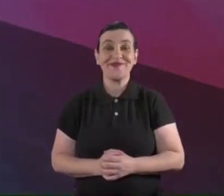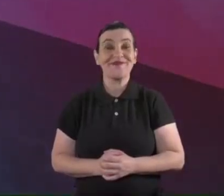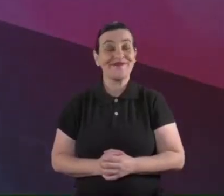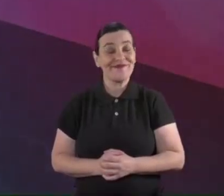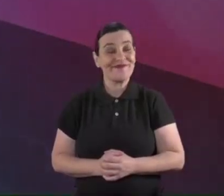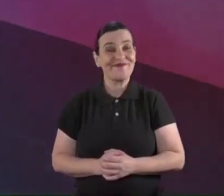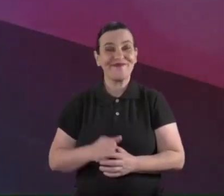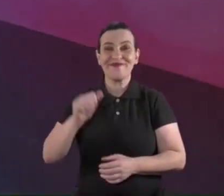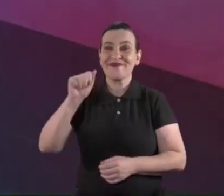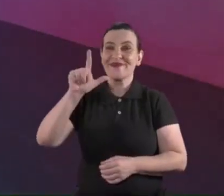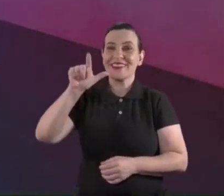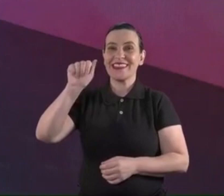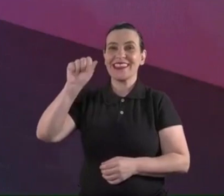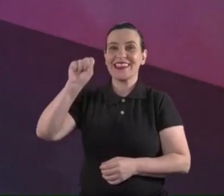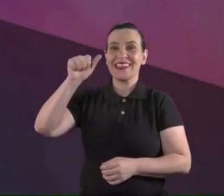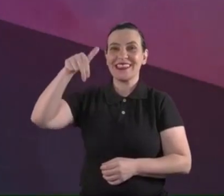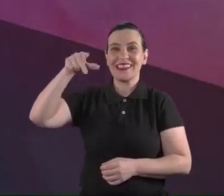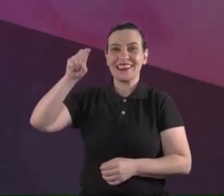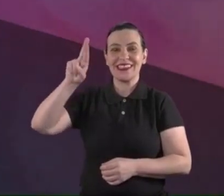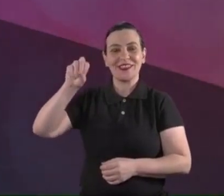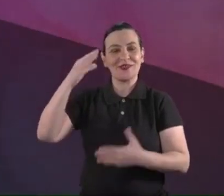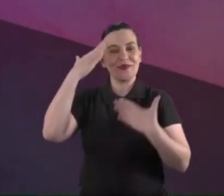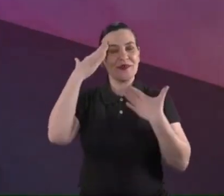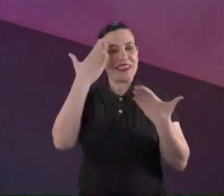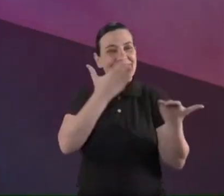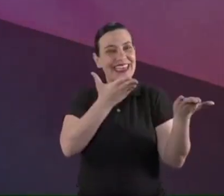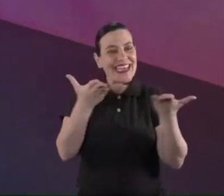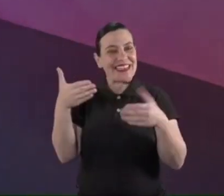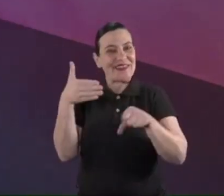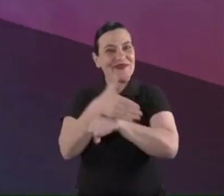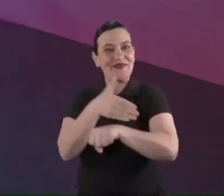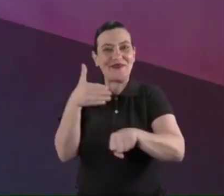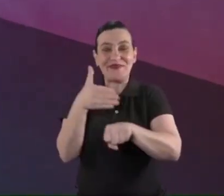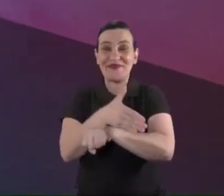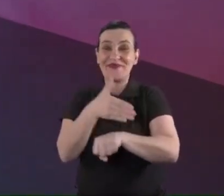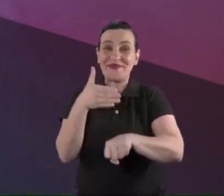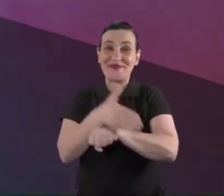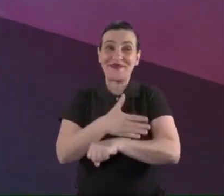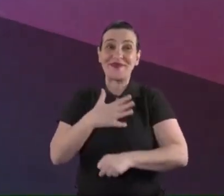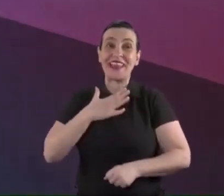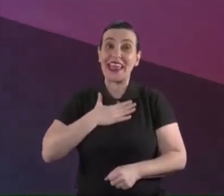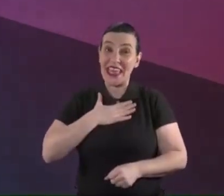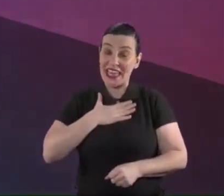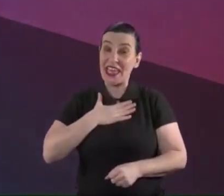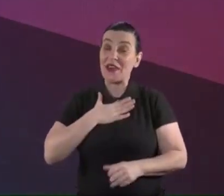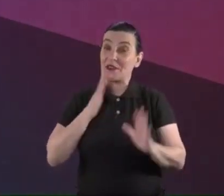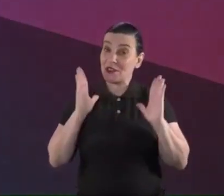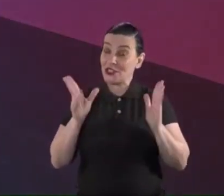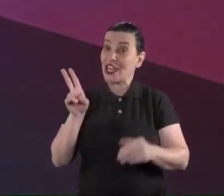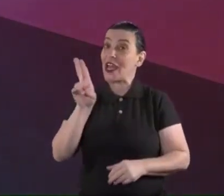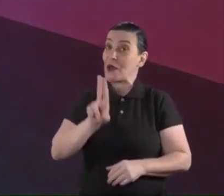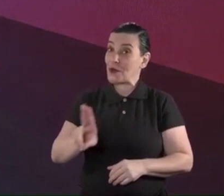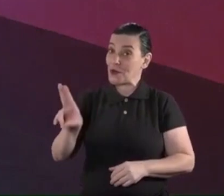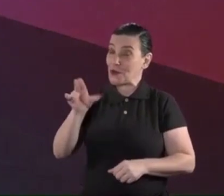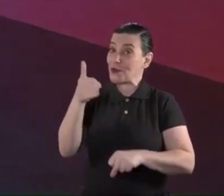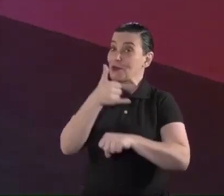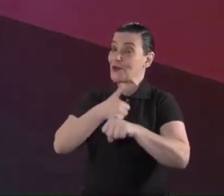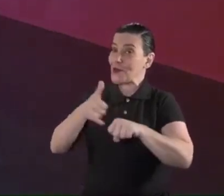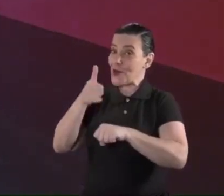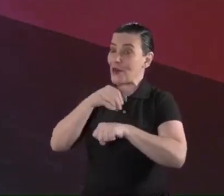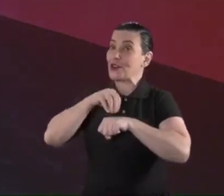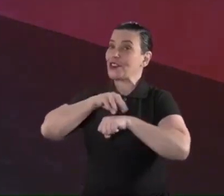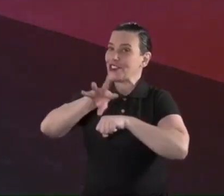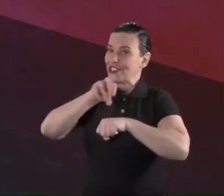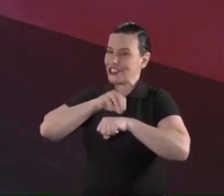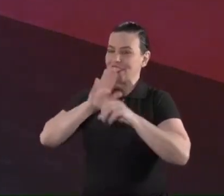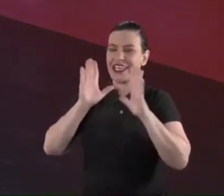Poxa, Alessandro, muito obrigado por essa participação aqui, né? Eu mesmo já uso aí alguns óleos essenciais por algumas dicas do